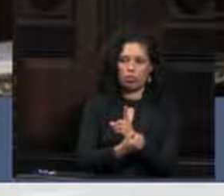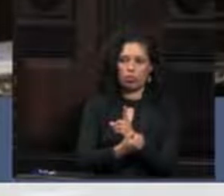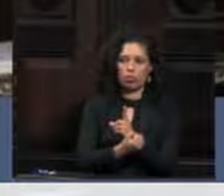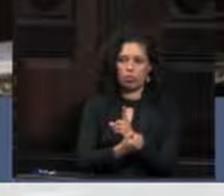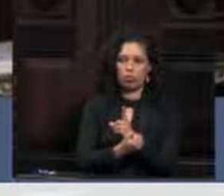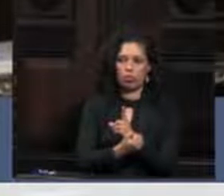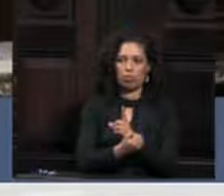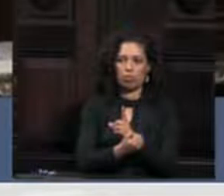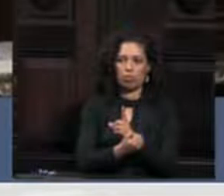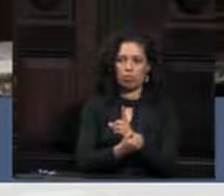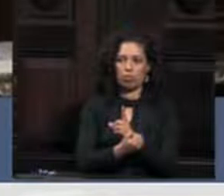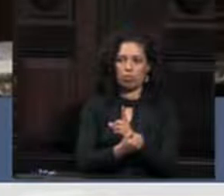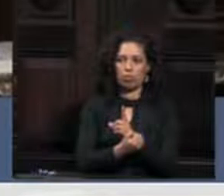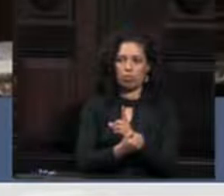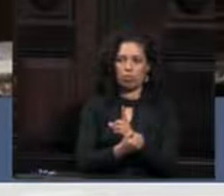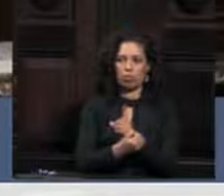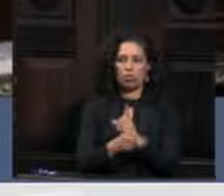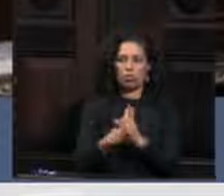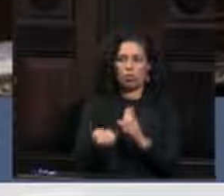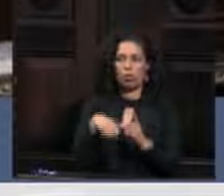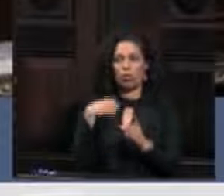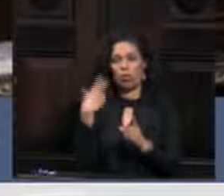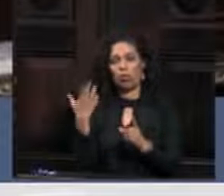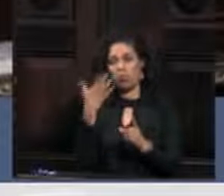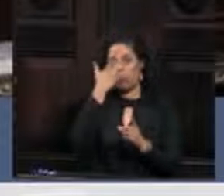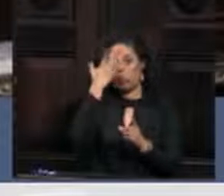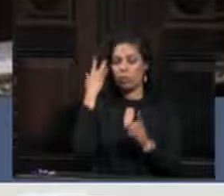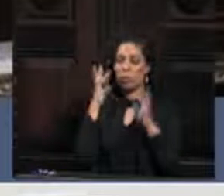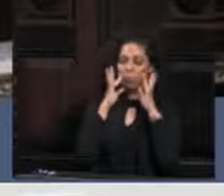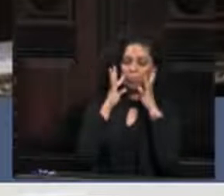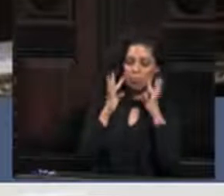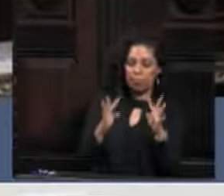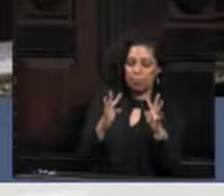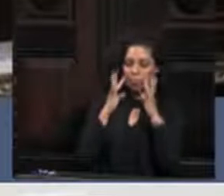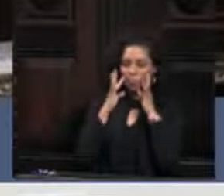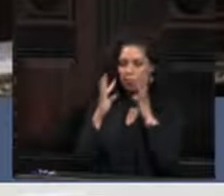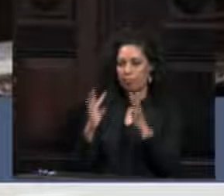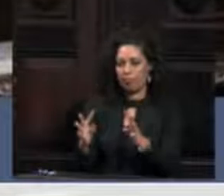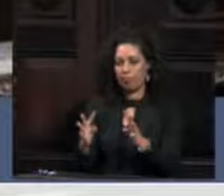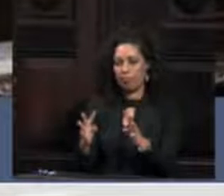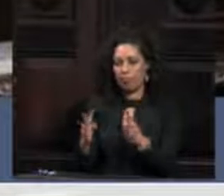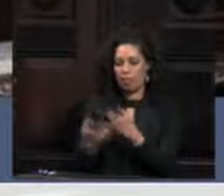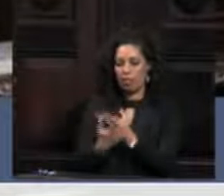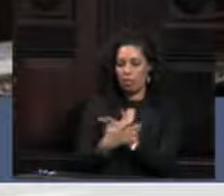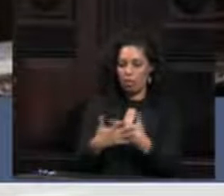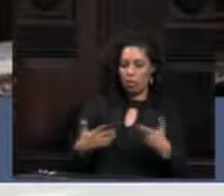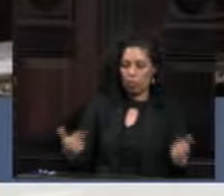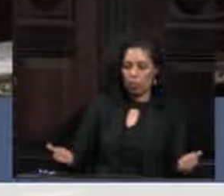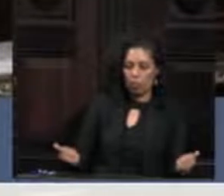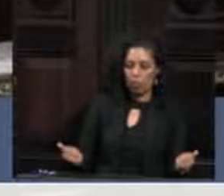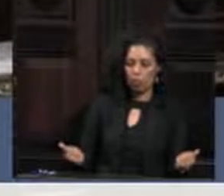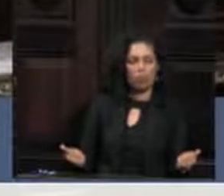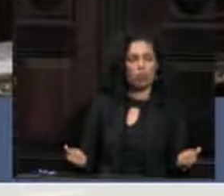ou os grupamentos interessados em determinadas matérias